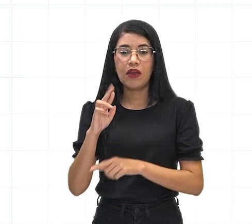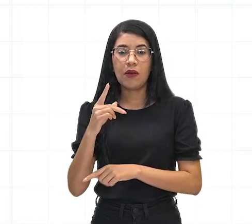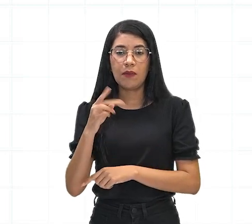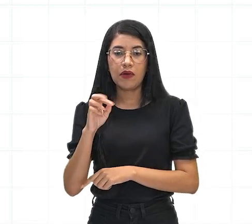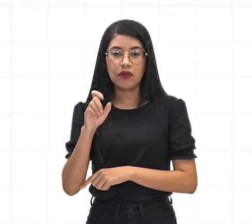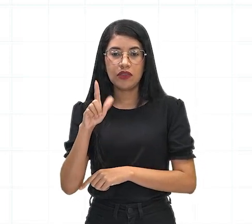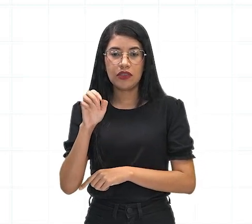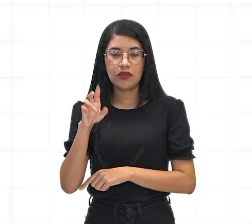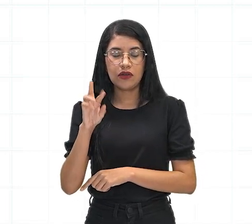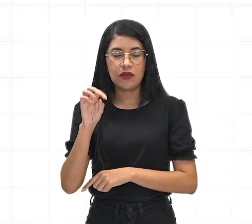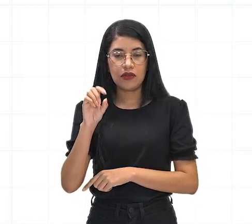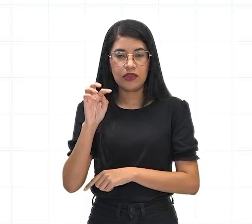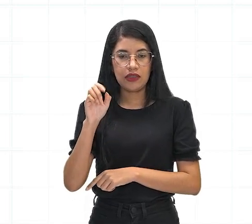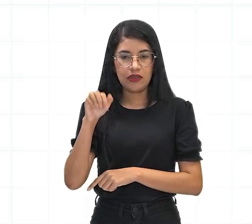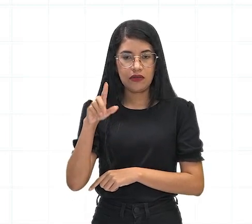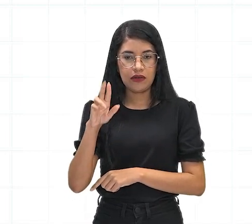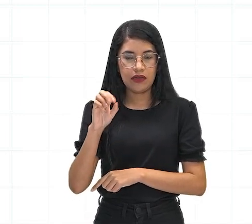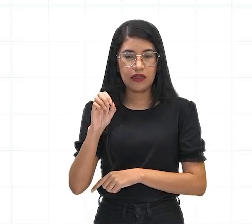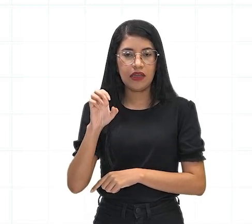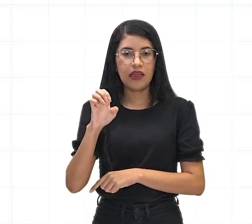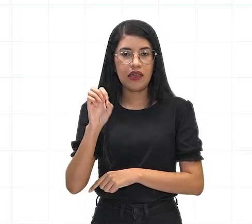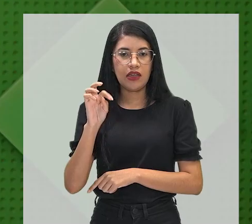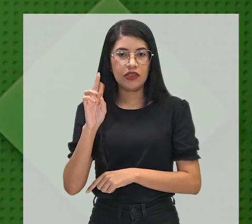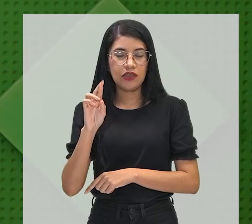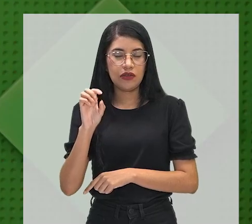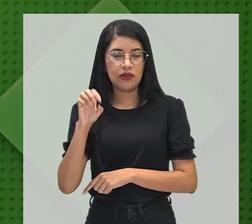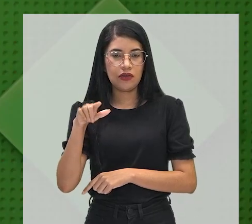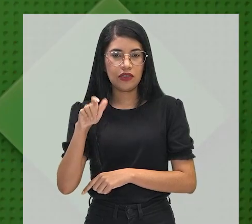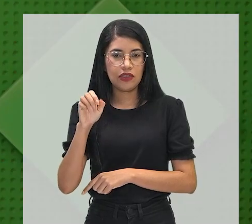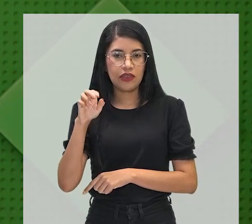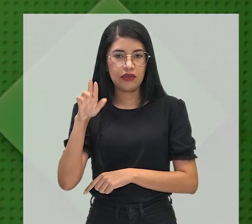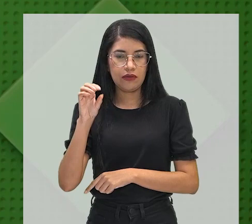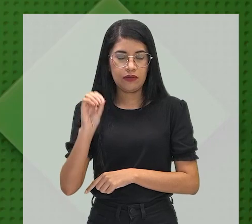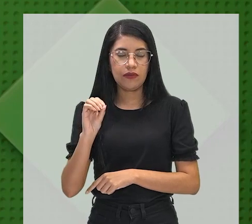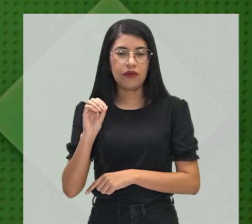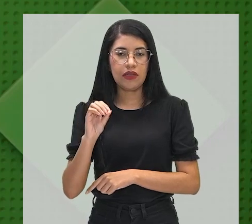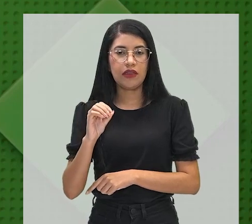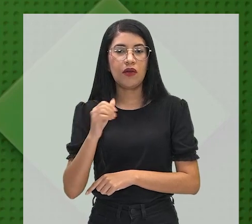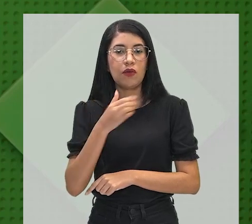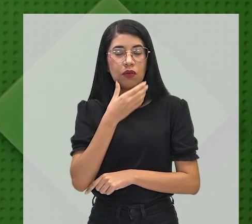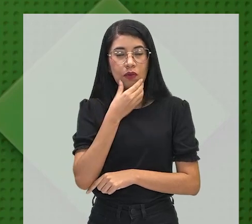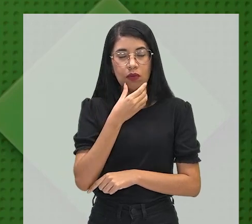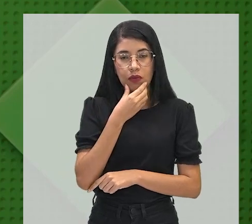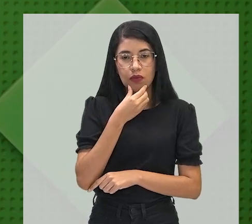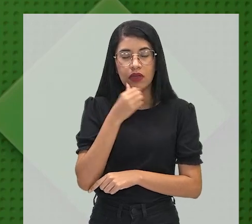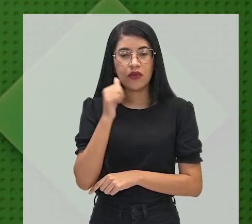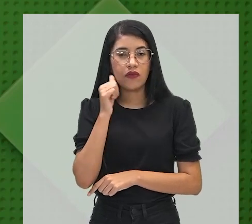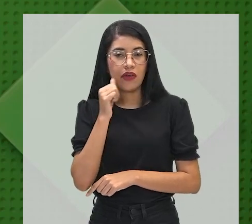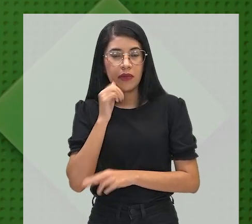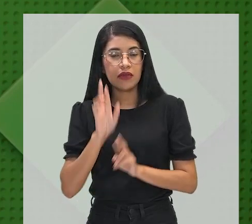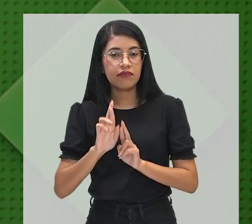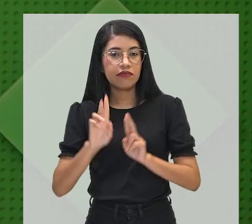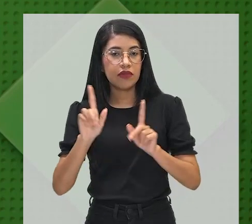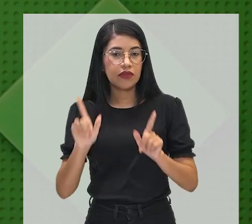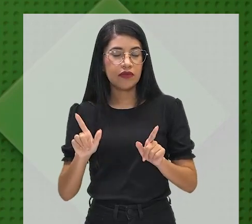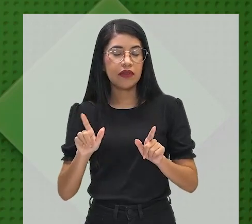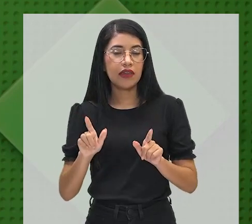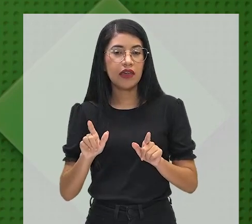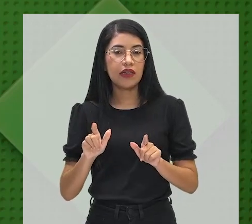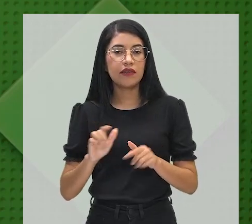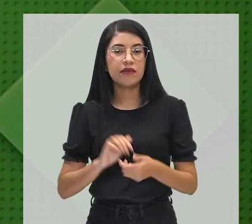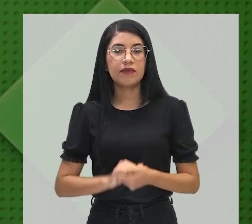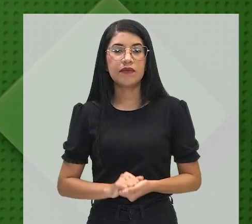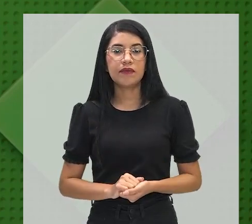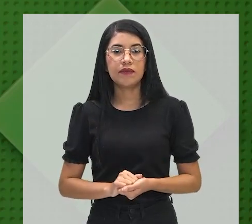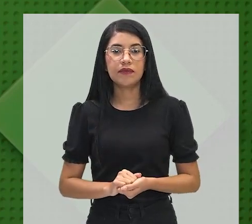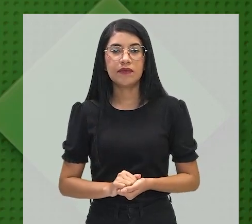progesterona e estrógeno. Então, tudo isso aí vai ocorrer no organismo masculino de uma forma, feminino de outra forma,